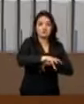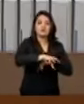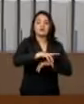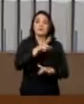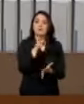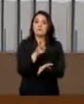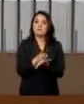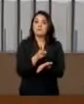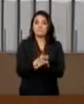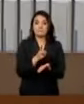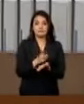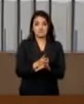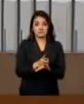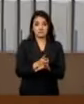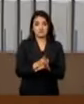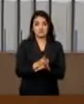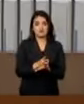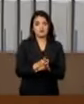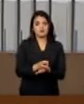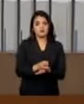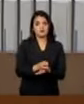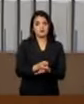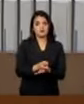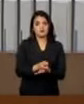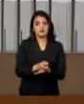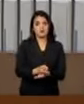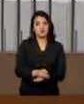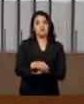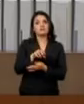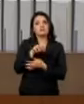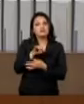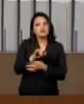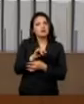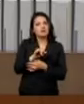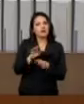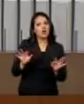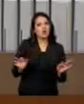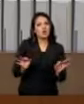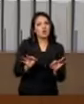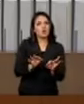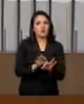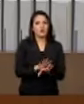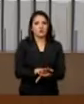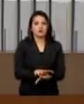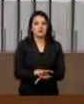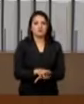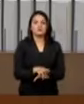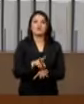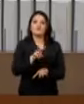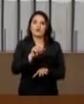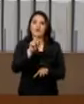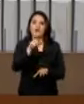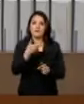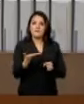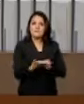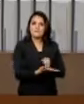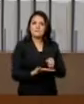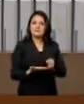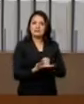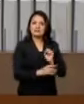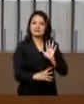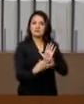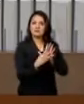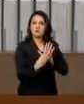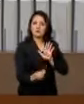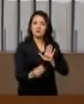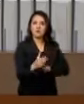independentemente do sentido da sua conclusão, servirá de norte para a atuação de todos